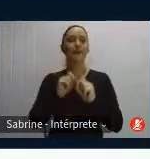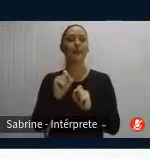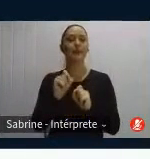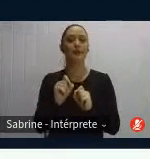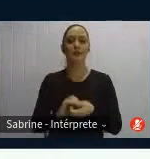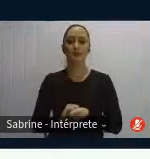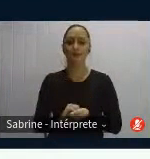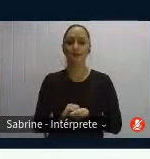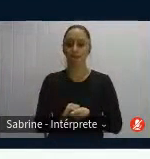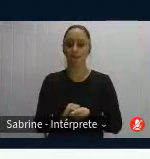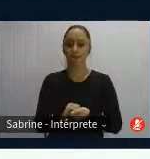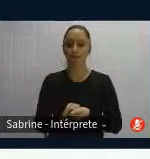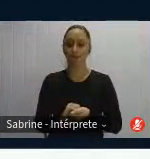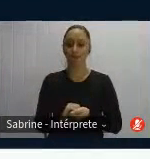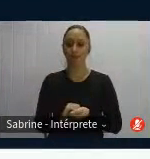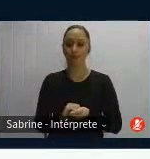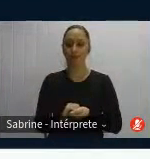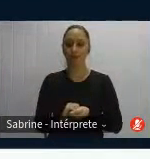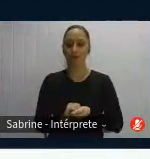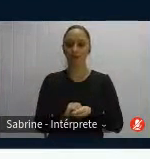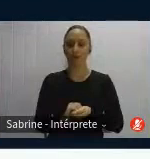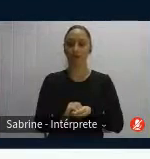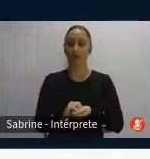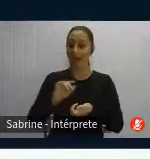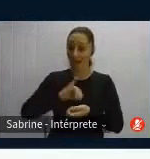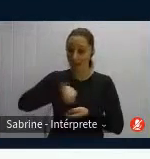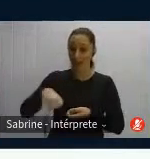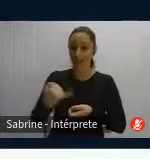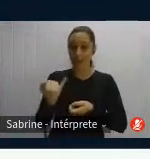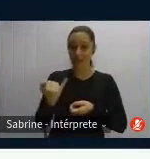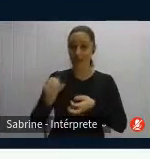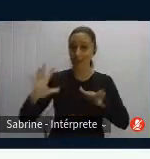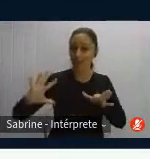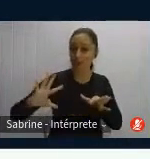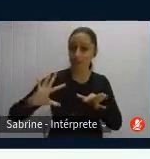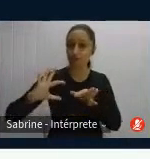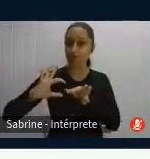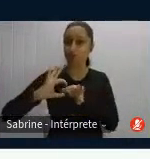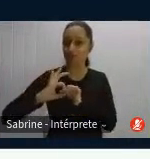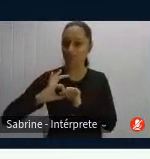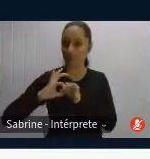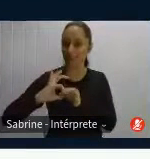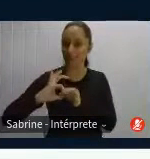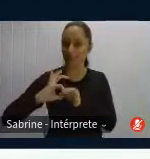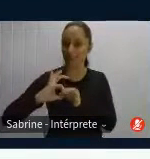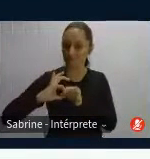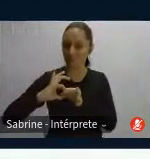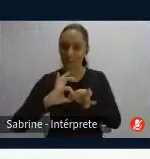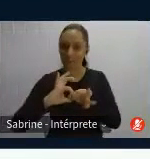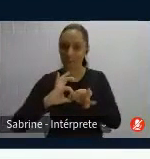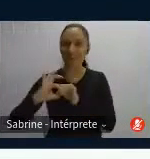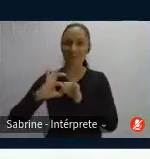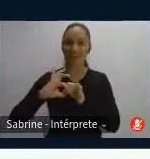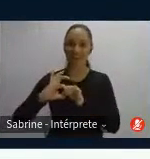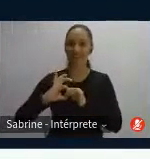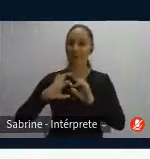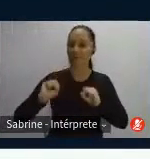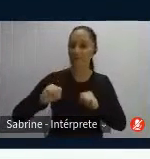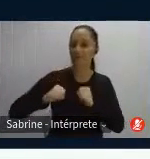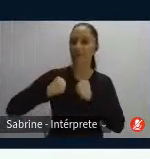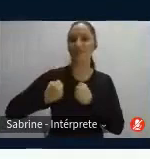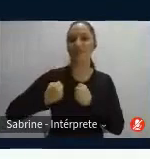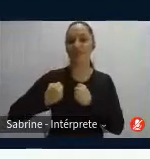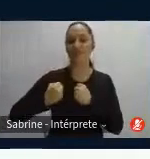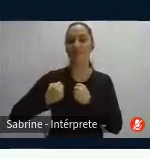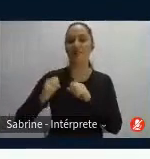nossa oportunidade de reatar, né, com a comunidade, reforçar esses laços, reforçar as nossas redes, né, a